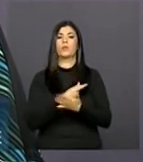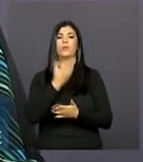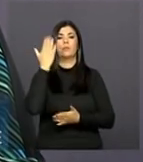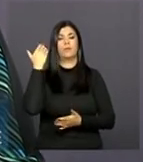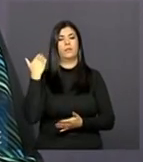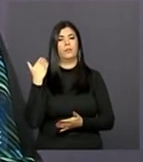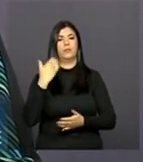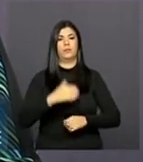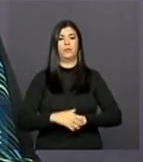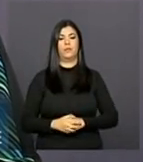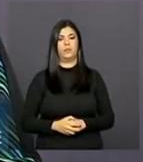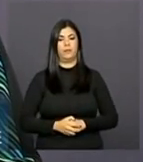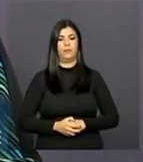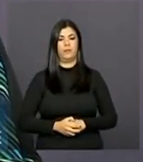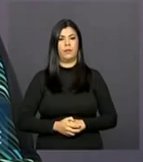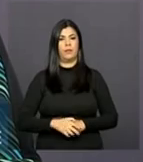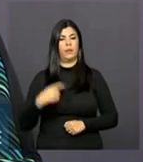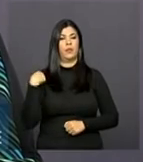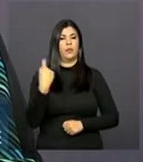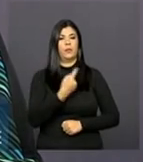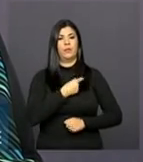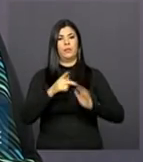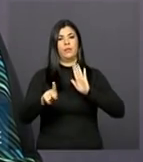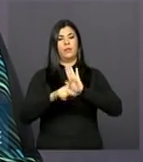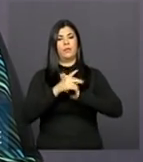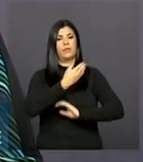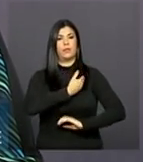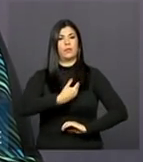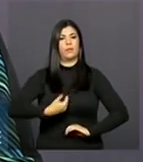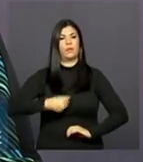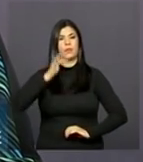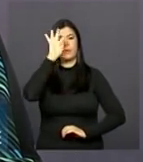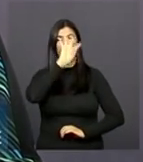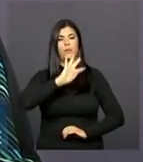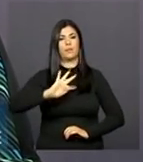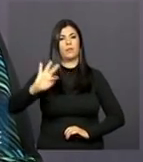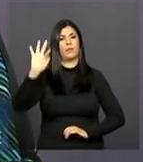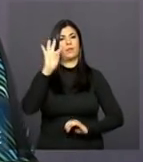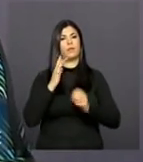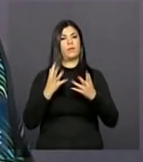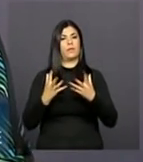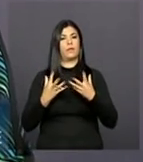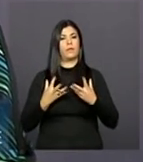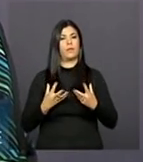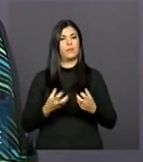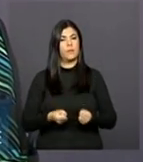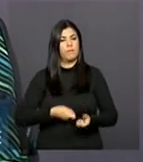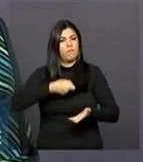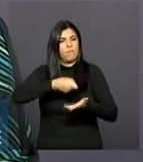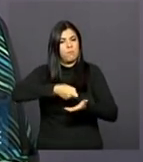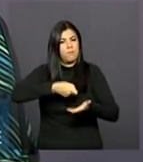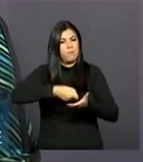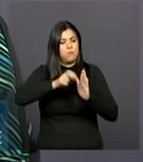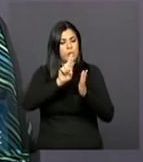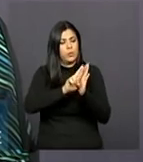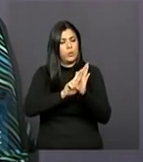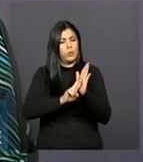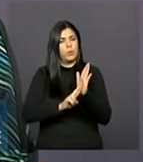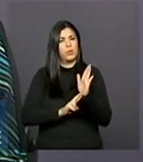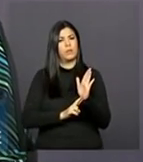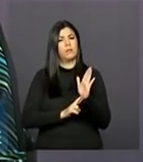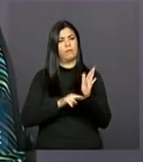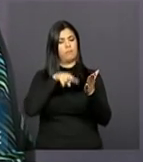conhecimento nós do governo federal vamos nos debruçar sobre o relatório